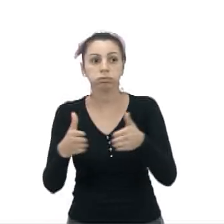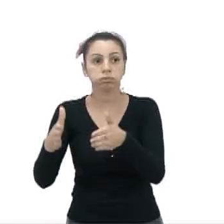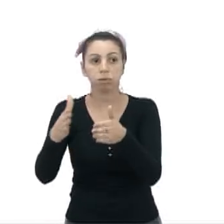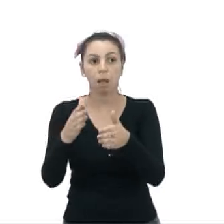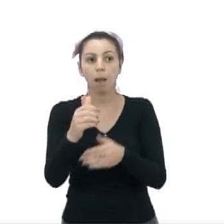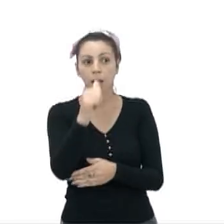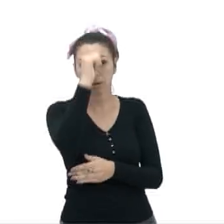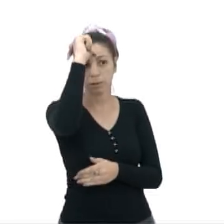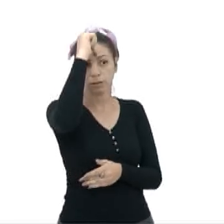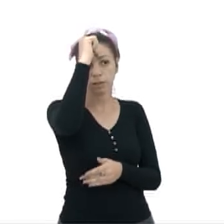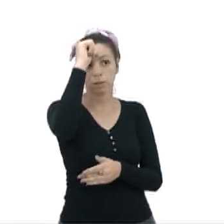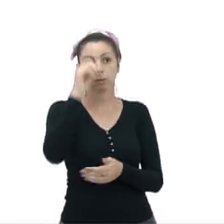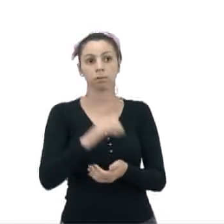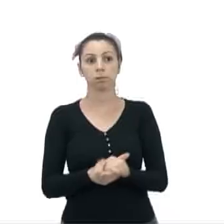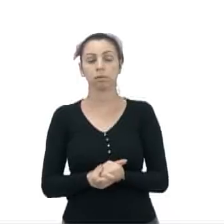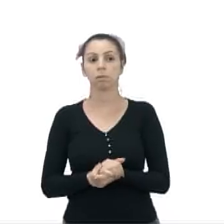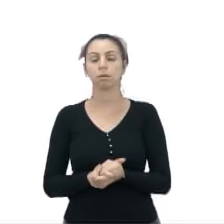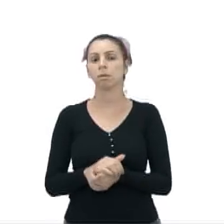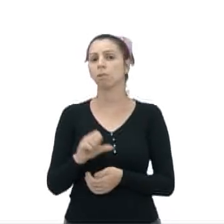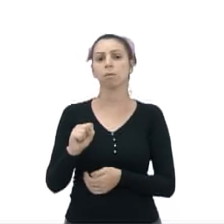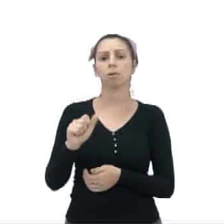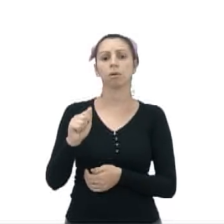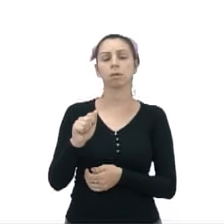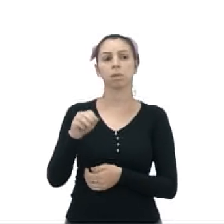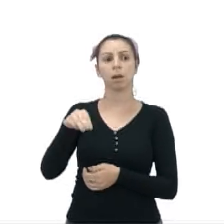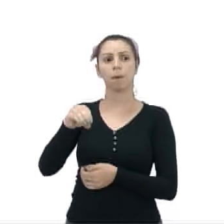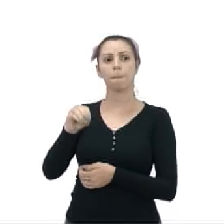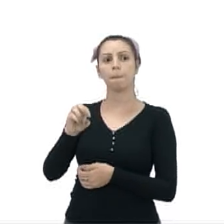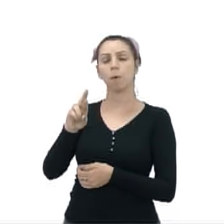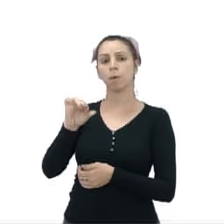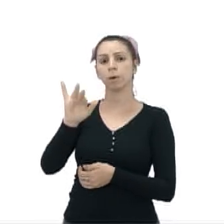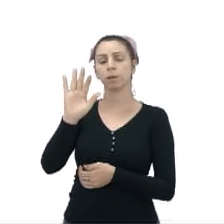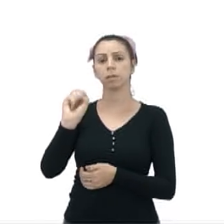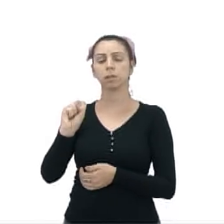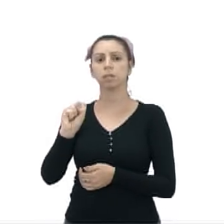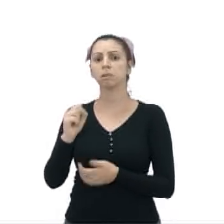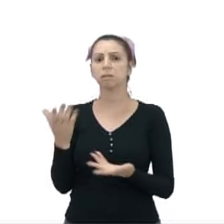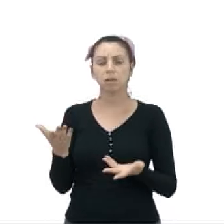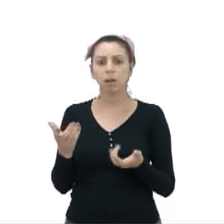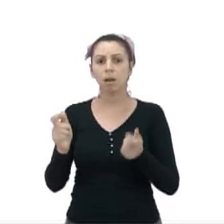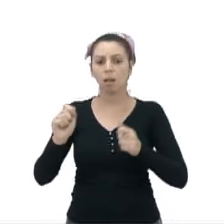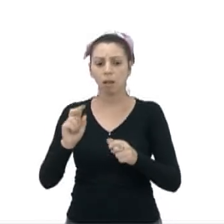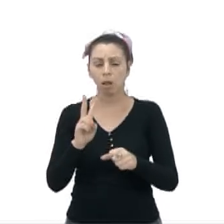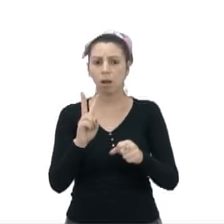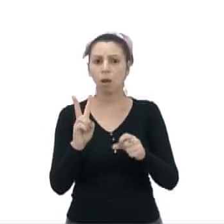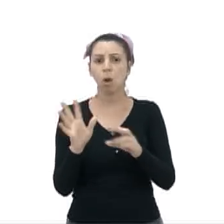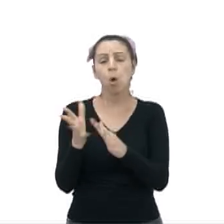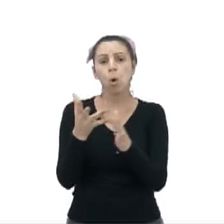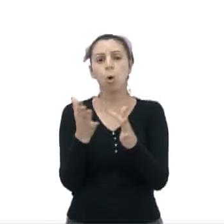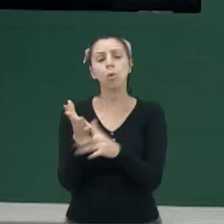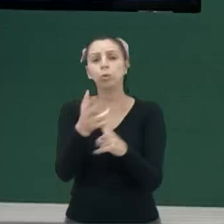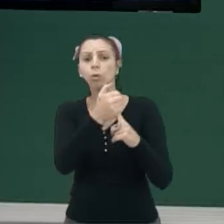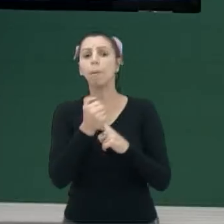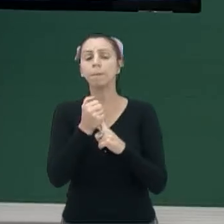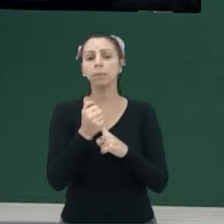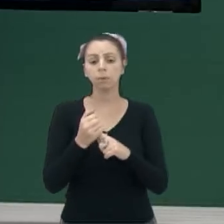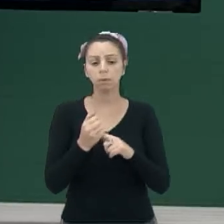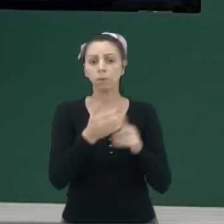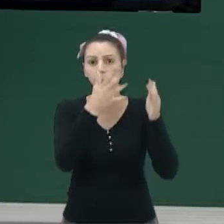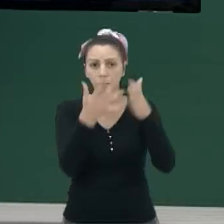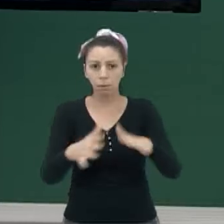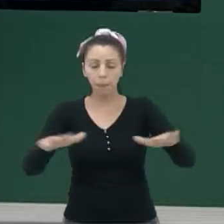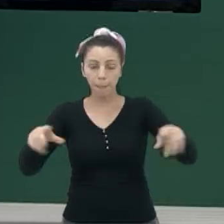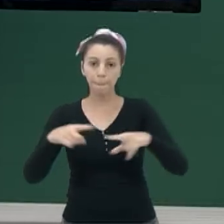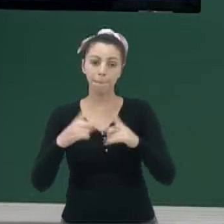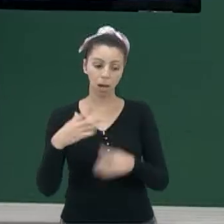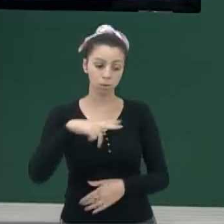recusaram. É claro, falaram, mas você está louco? Por que a gente vai dar para o seu rei o domínio dos nossos mares? Mas os portugueses e os europeus, na